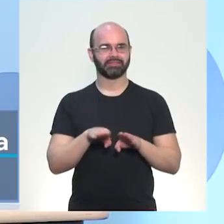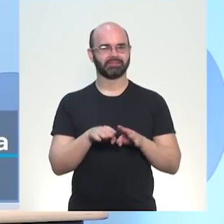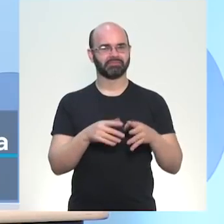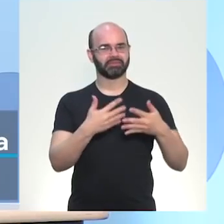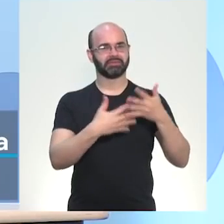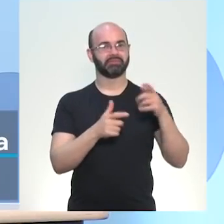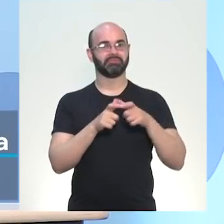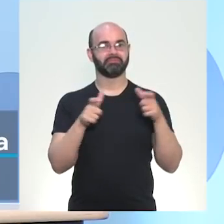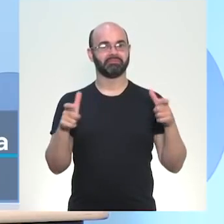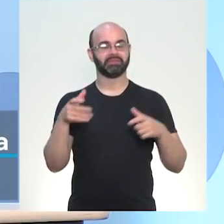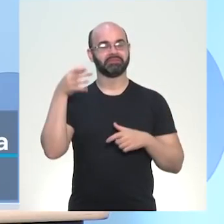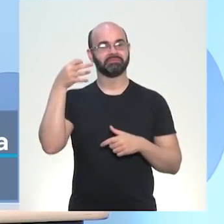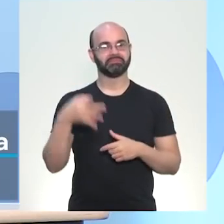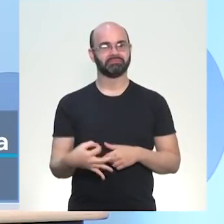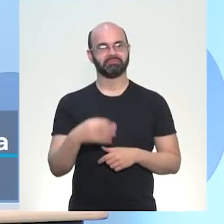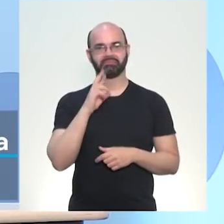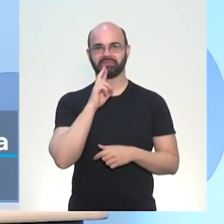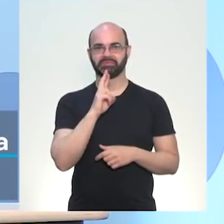respondeu corretamente, né?